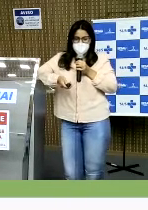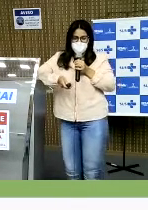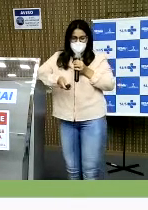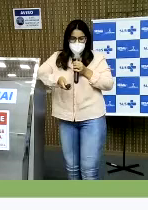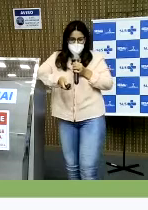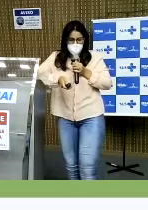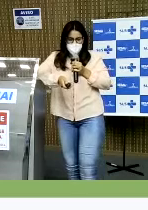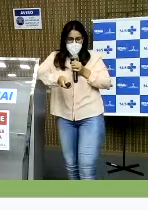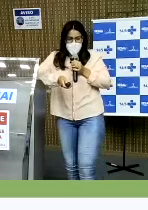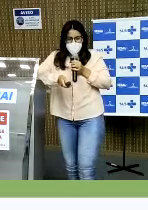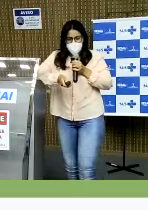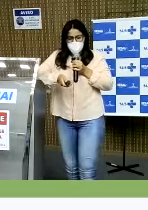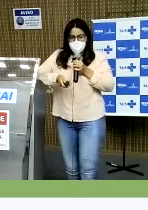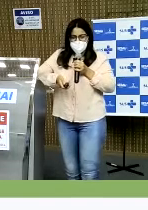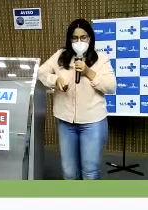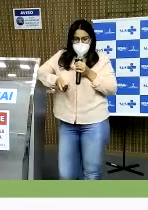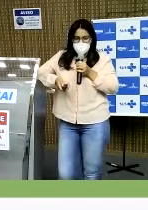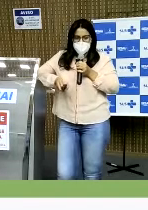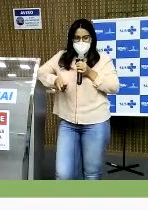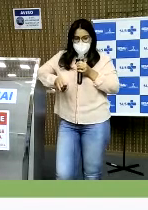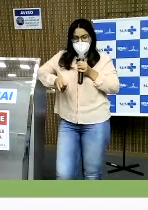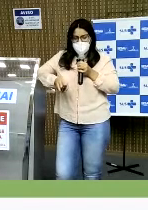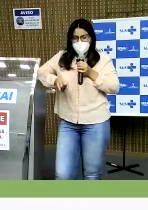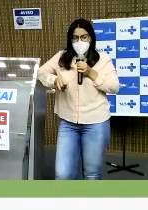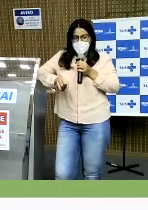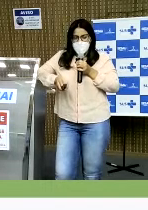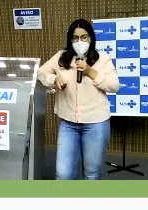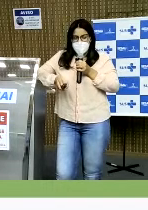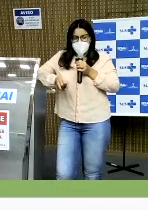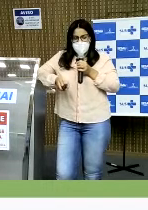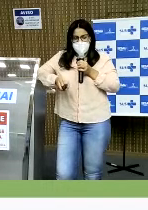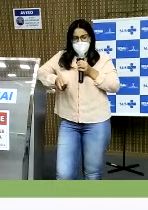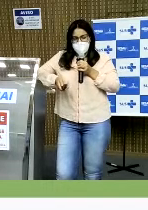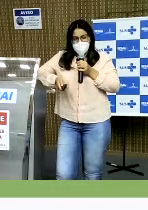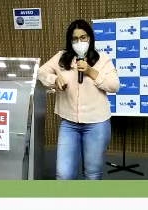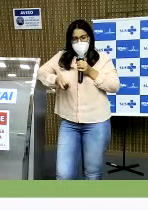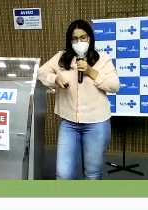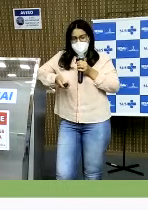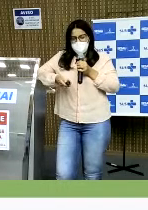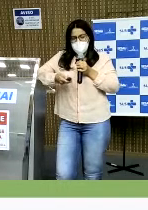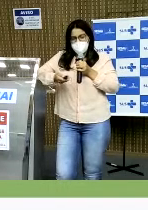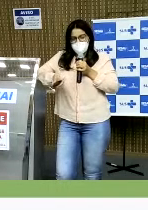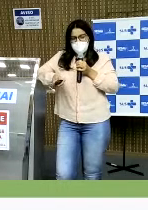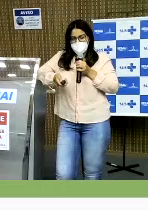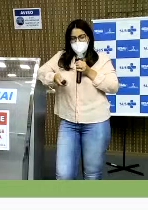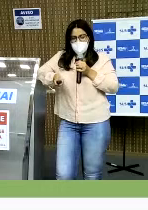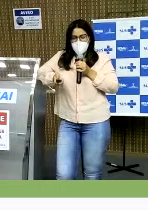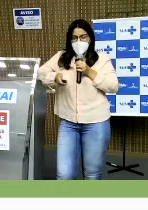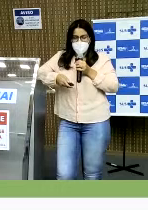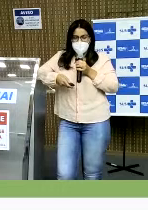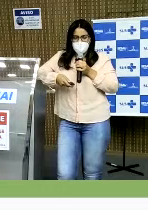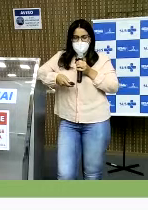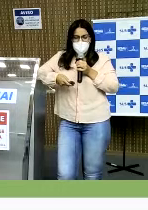de testes rápidos para HIV T2 realizados em relação a testes rápidos para HIV T1 positivo. Foram 100%,